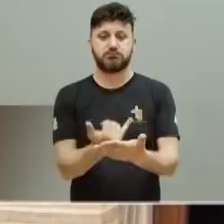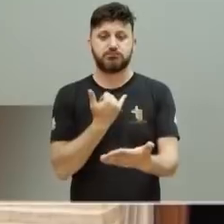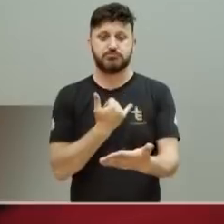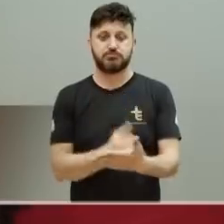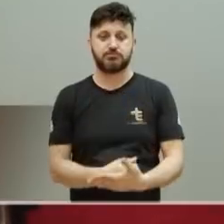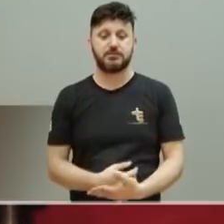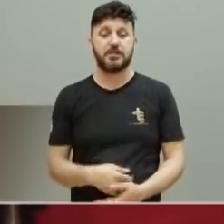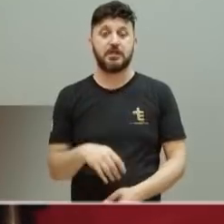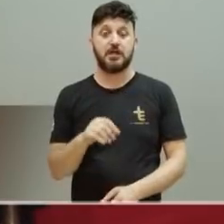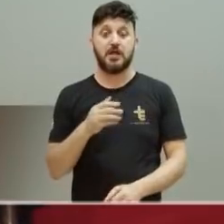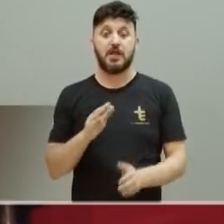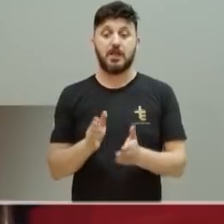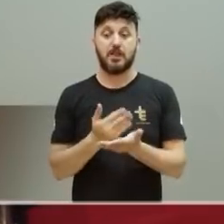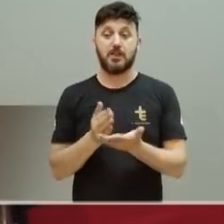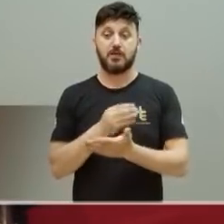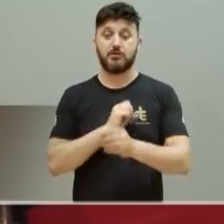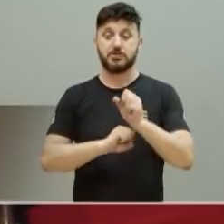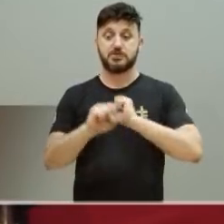Salmos